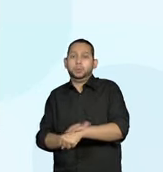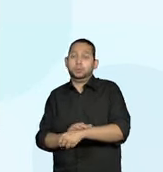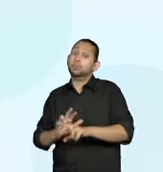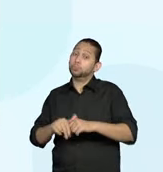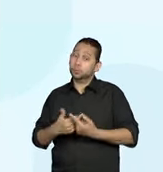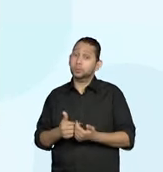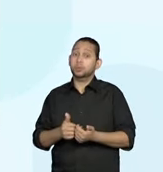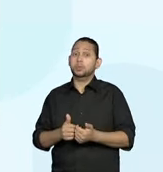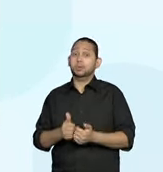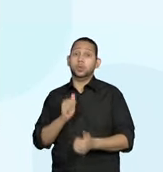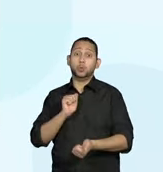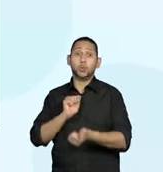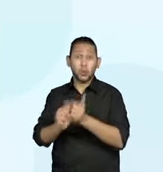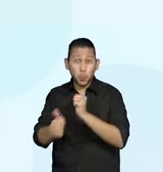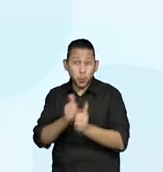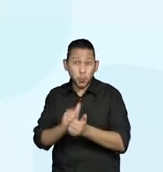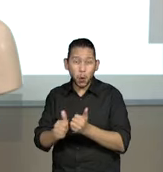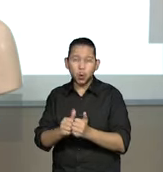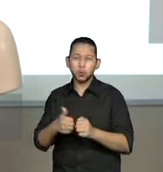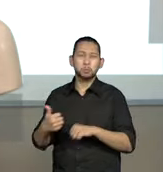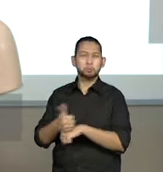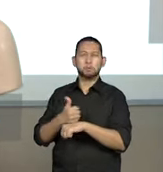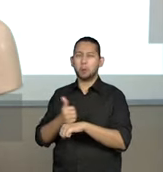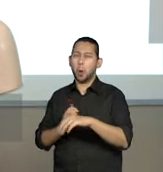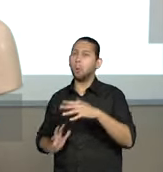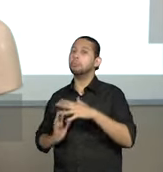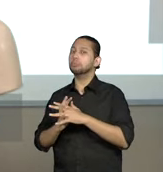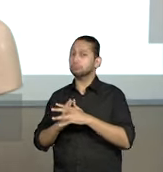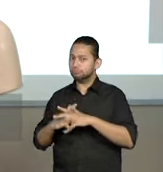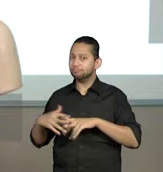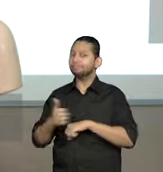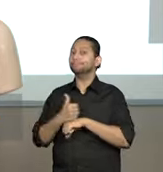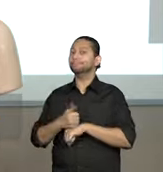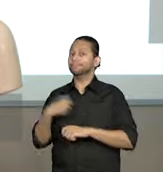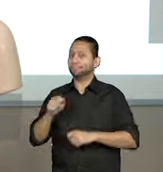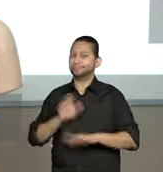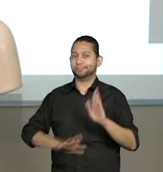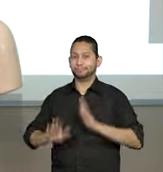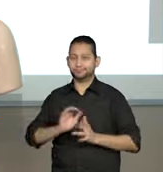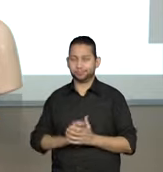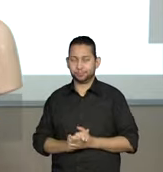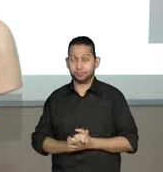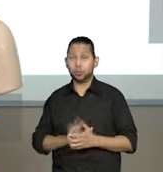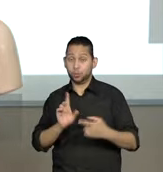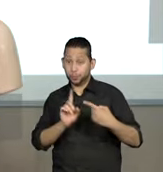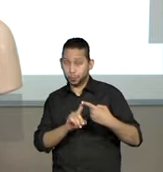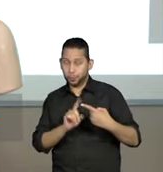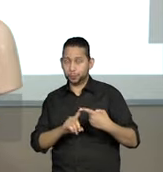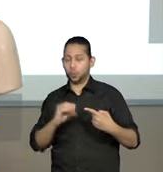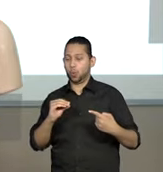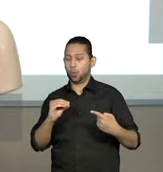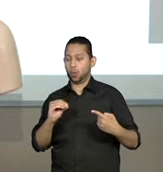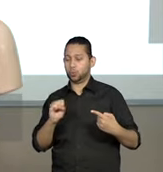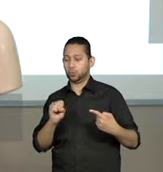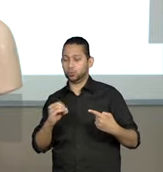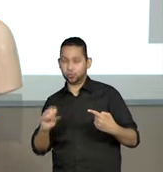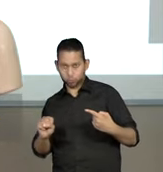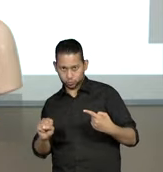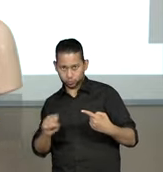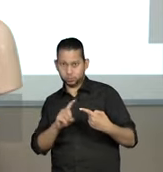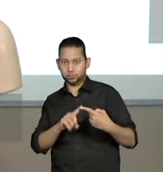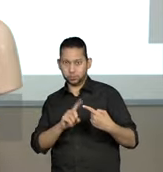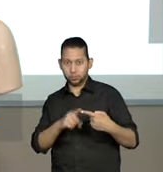lá para os músculos. Agora que nós já sabemos como esses ossos ficam ligados uns aos